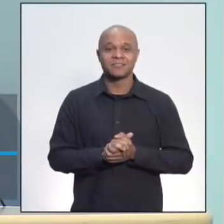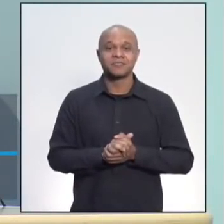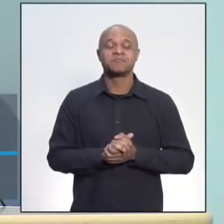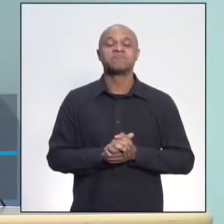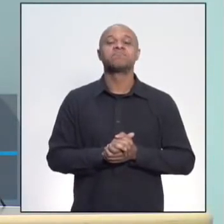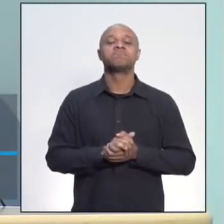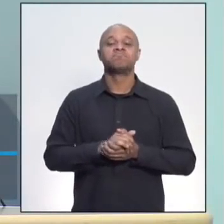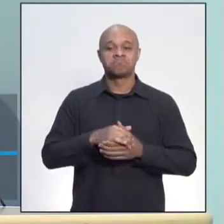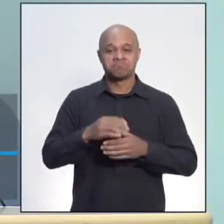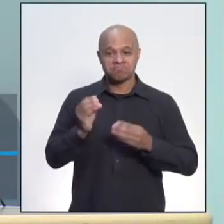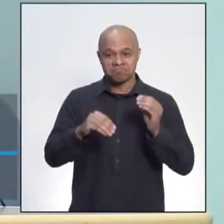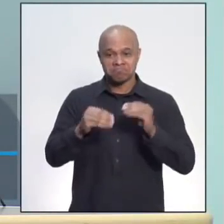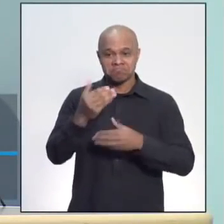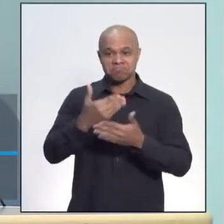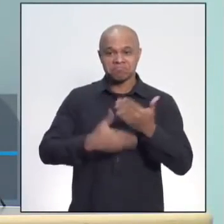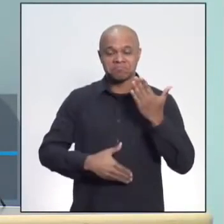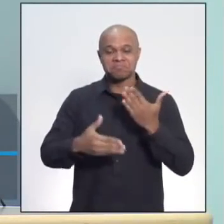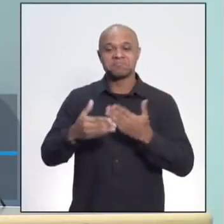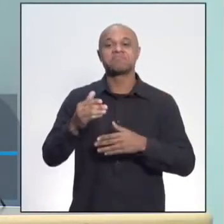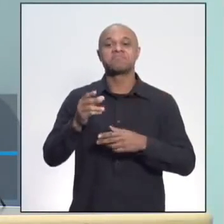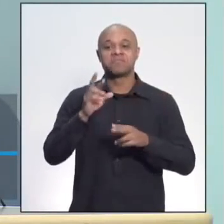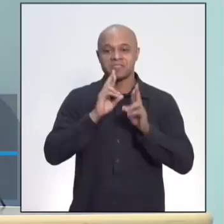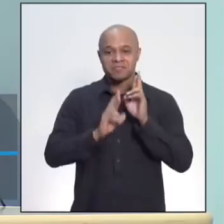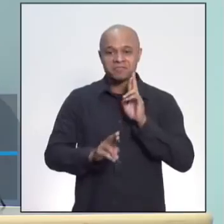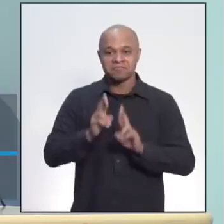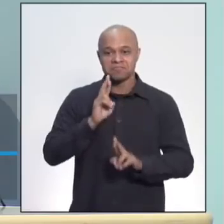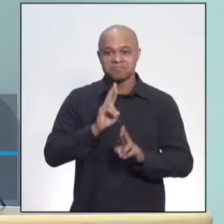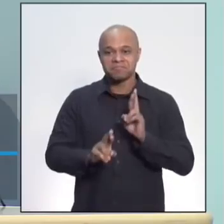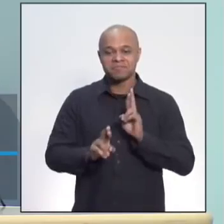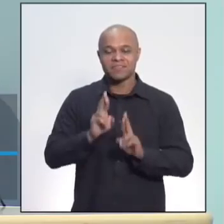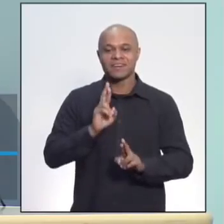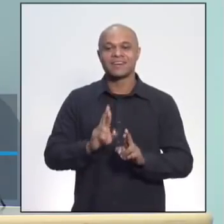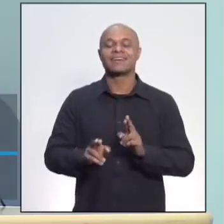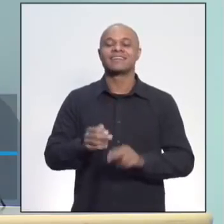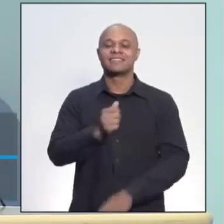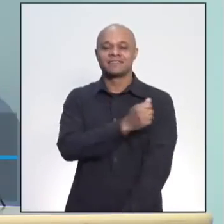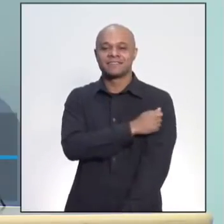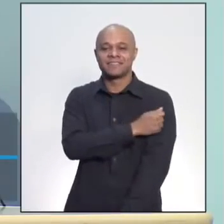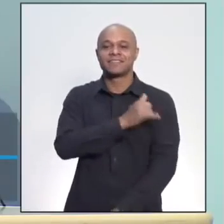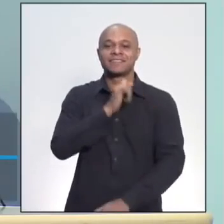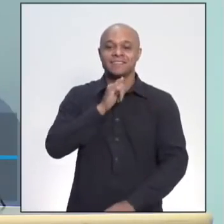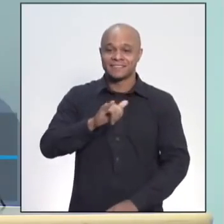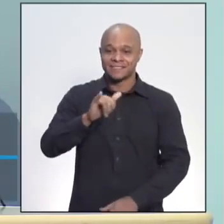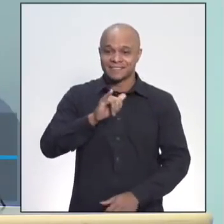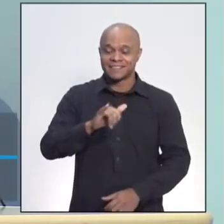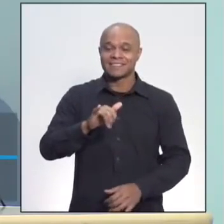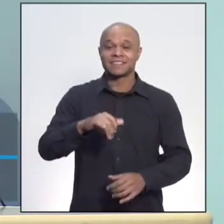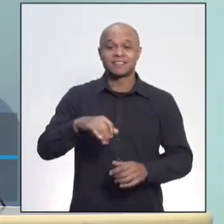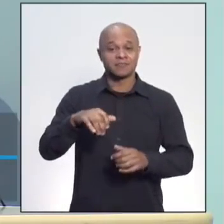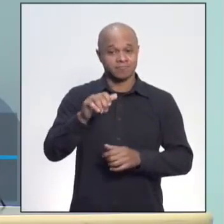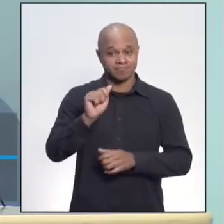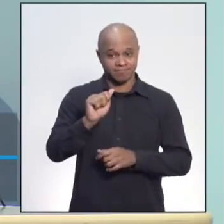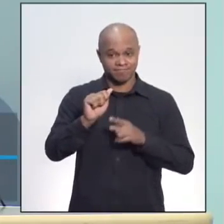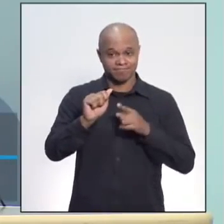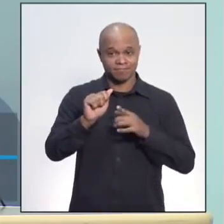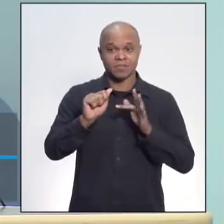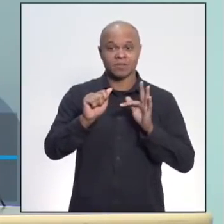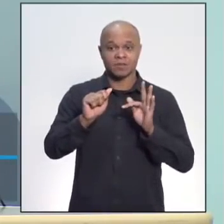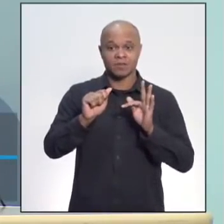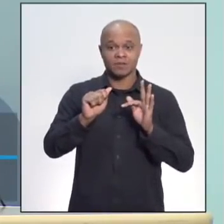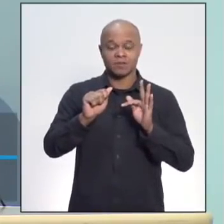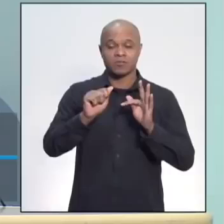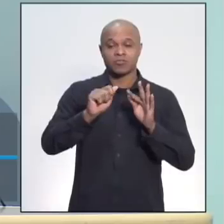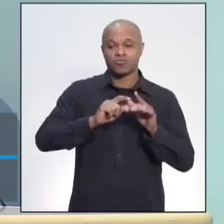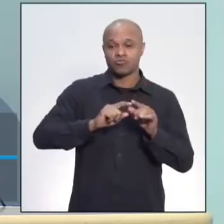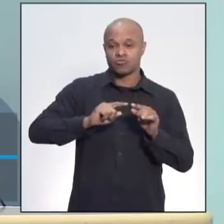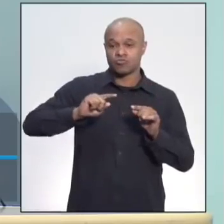nosso chat continua bombando. E a grande maioria dos nossos alunos disseram que a letra A é uma função crescente